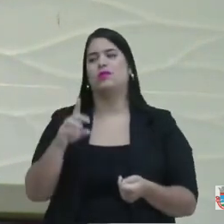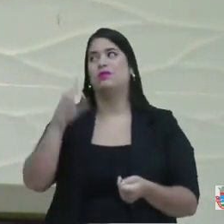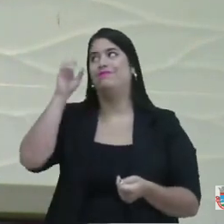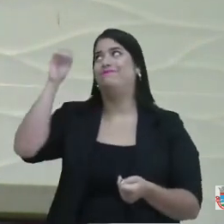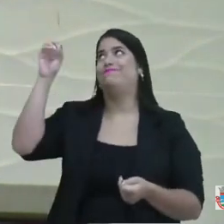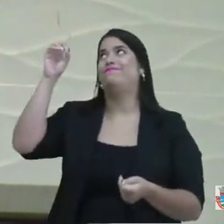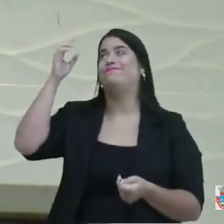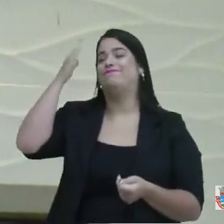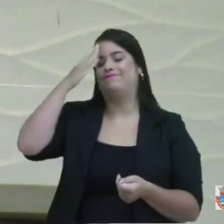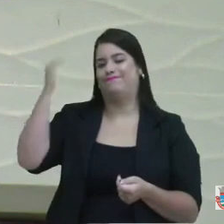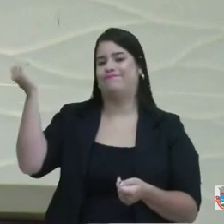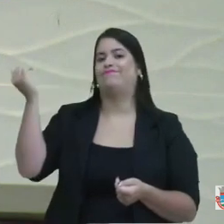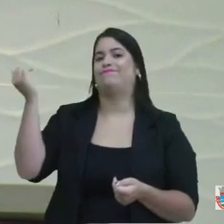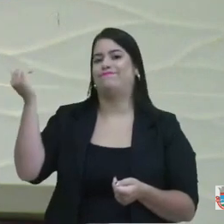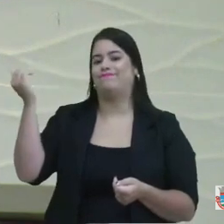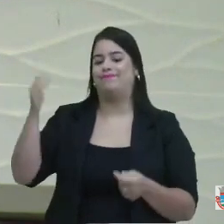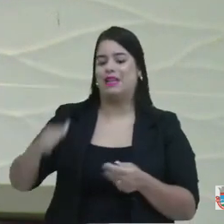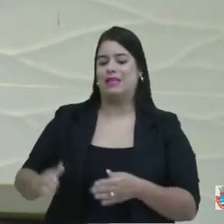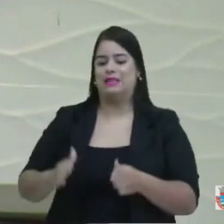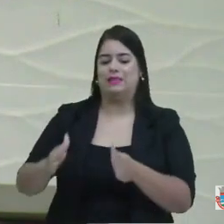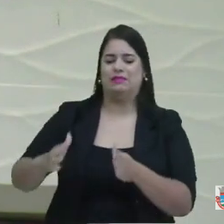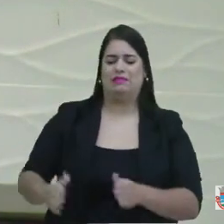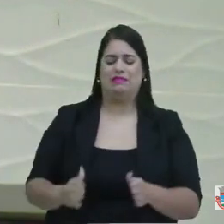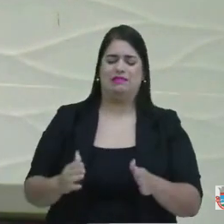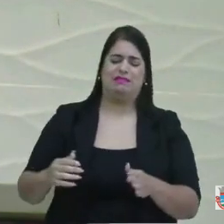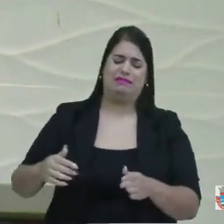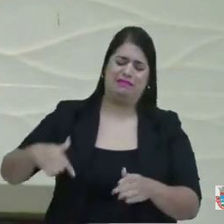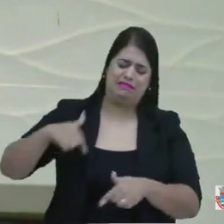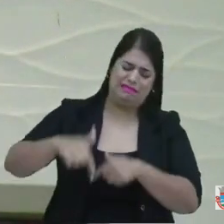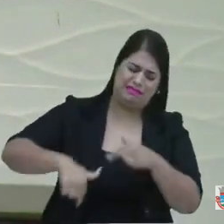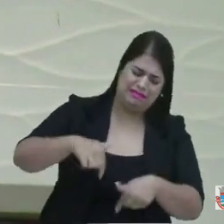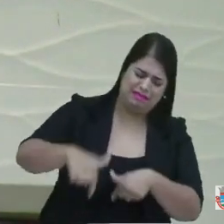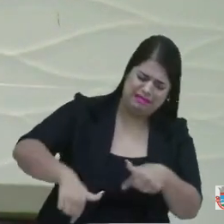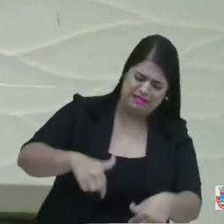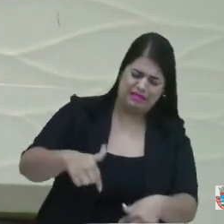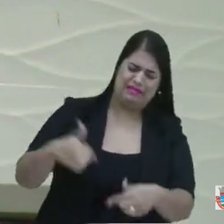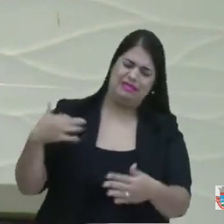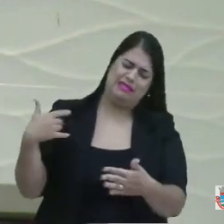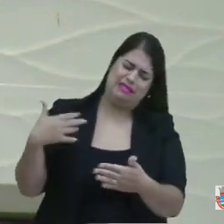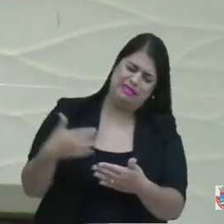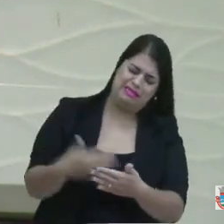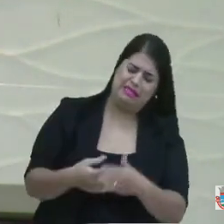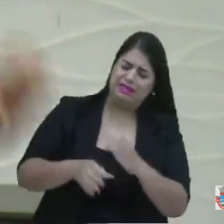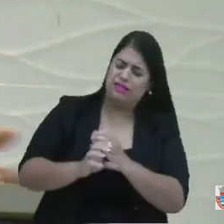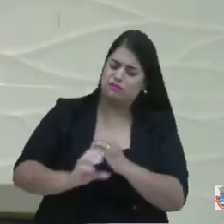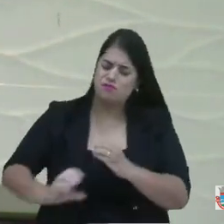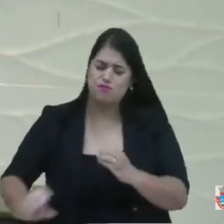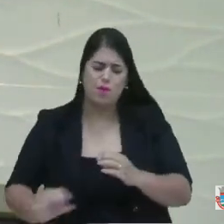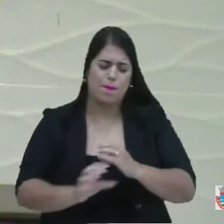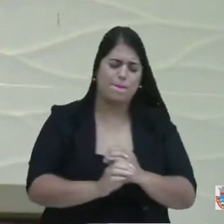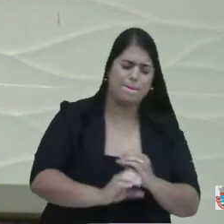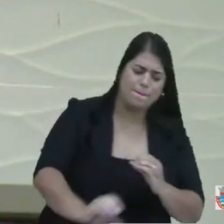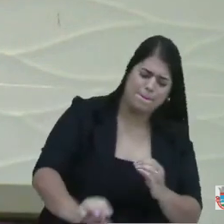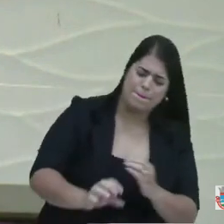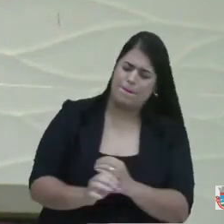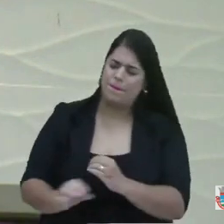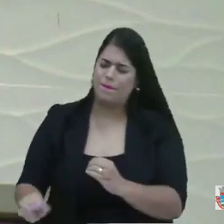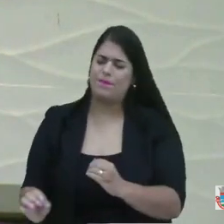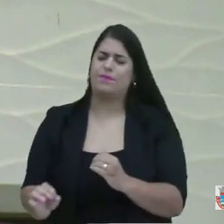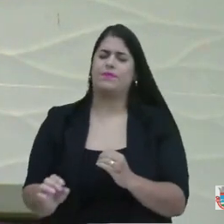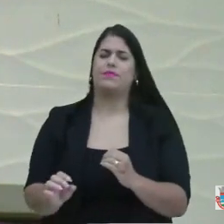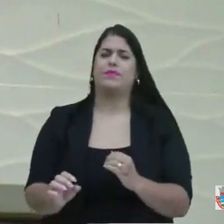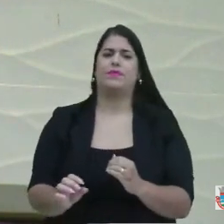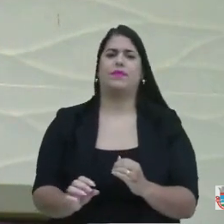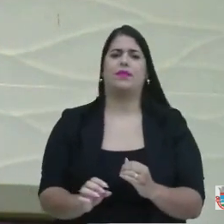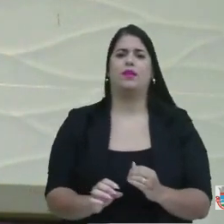eu e quem passava na estrada, sua luta ali, carregando cano, para Recife, atrás dos canos. Graças a Deus ele lutou